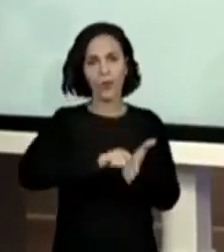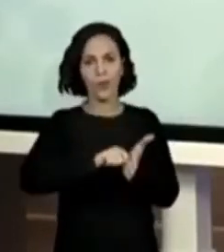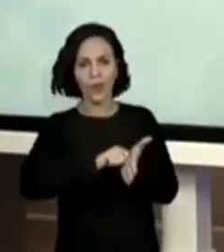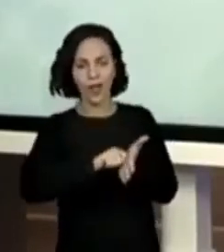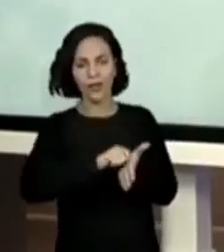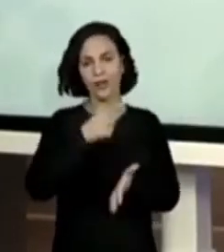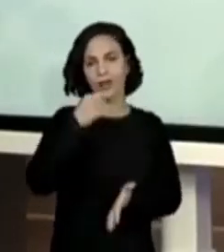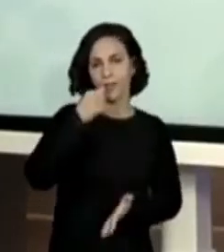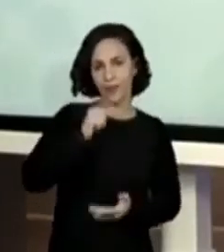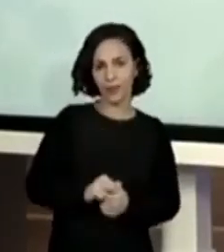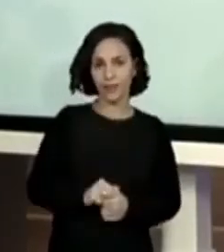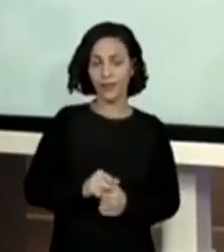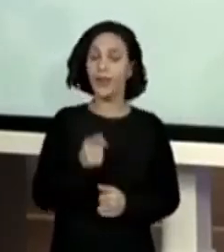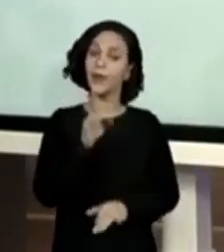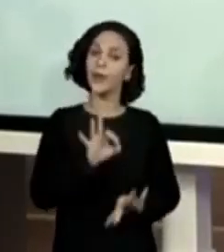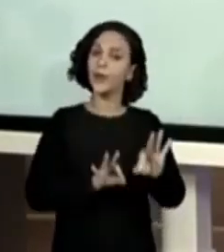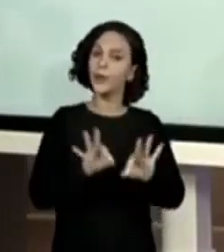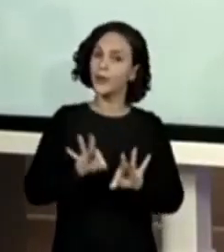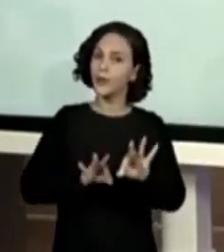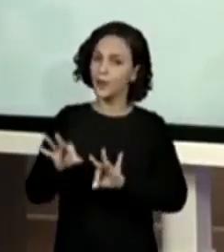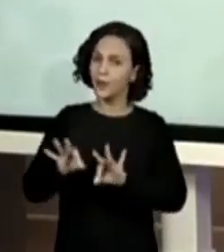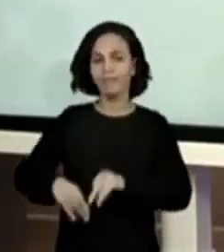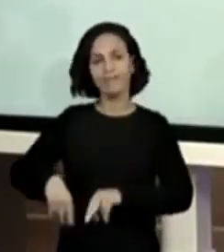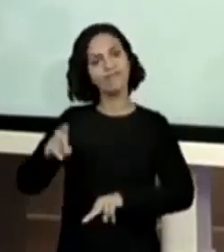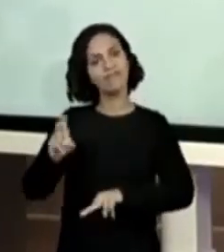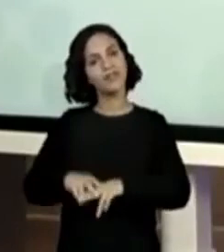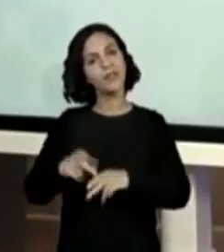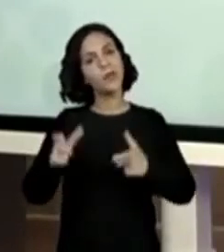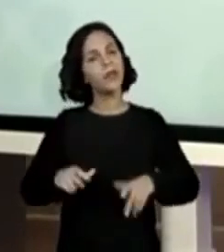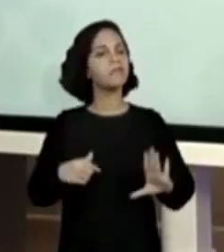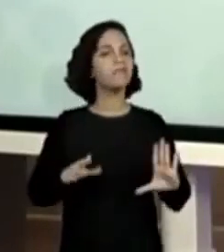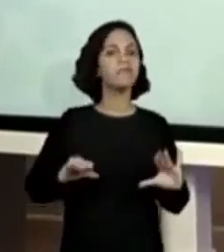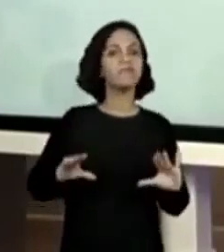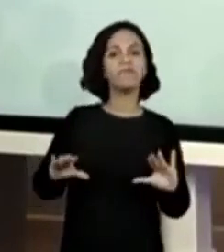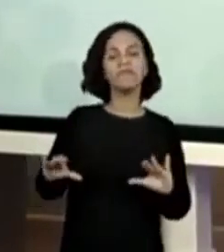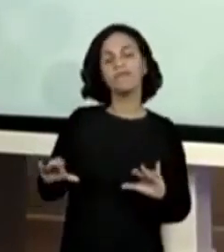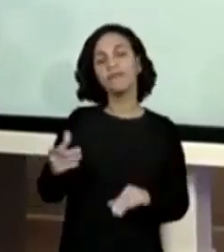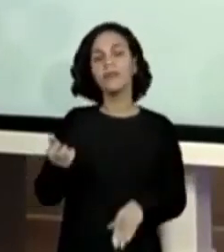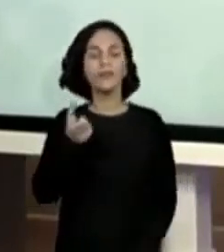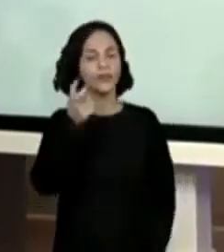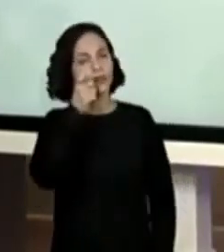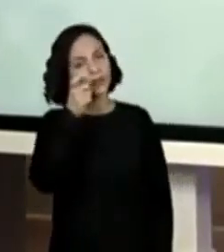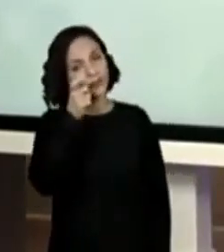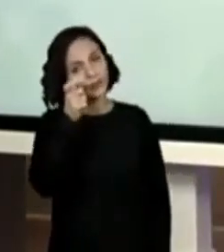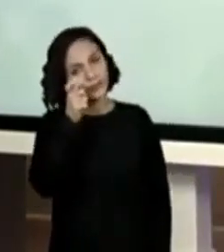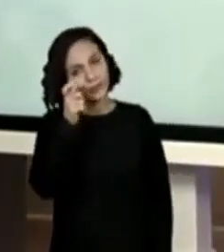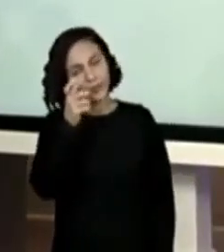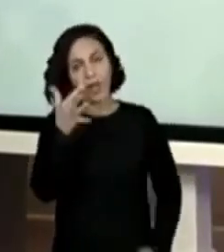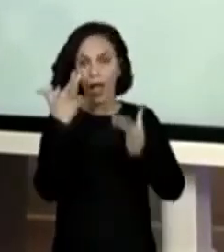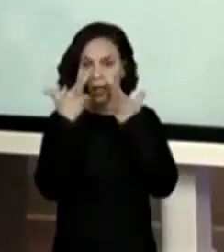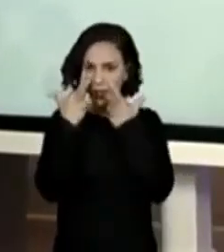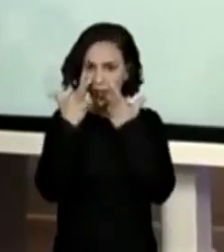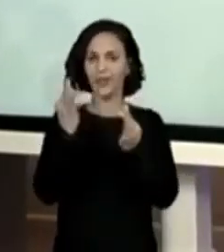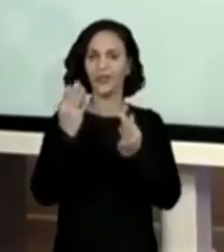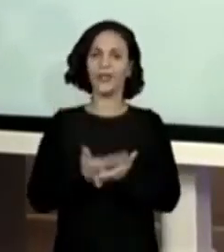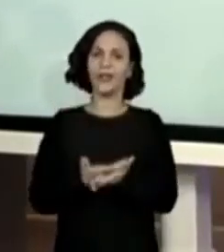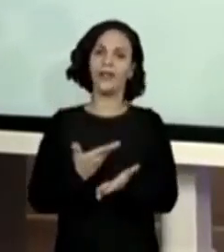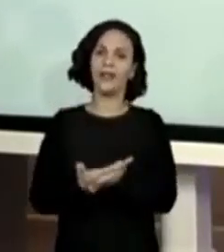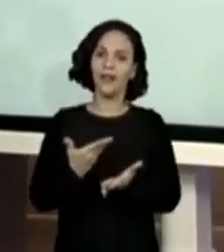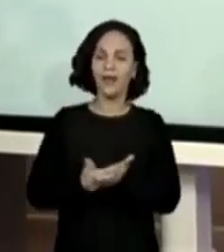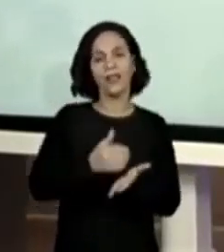borracha. Se organize, senta aí num lugar confortável e sossegado da sua casa para prestar muita atenção